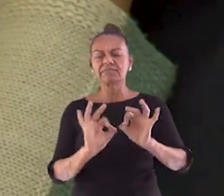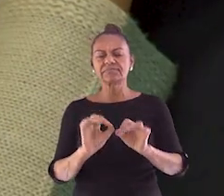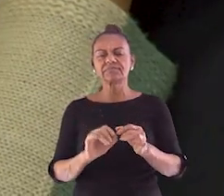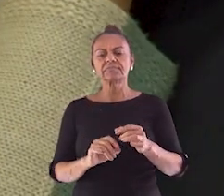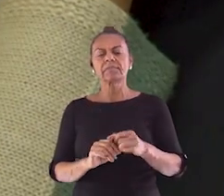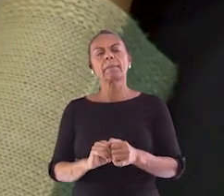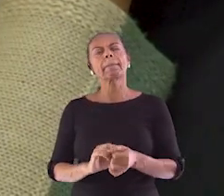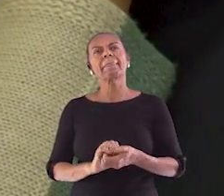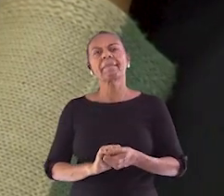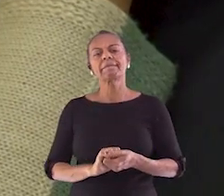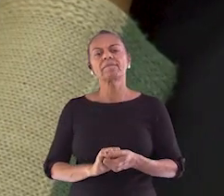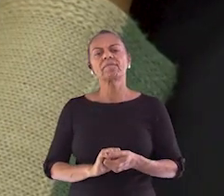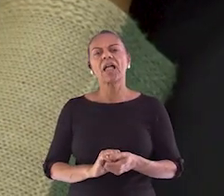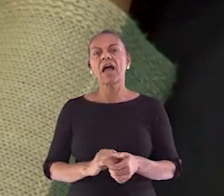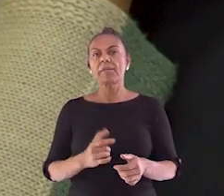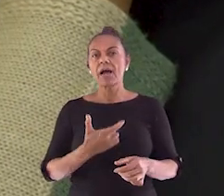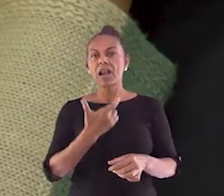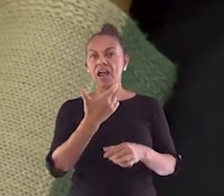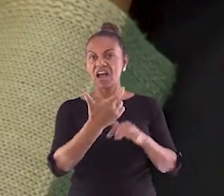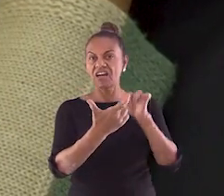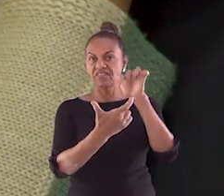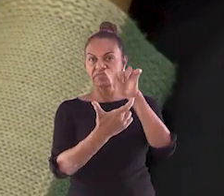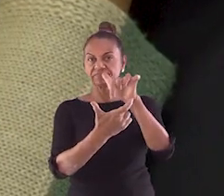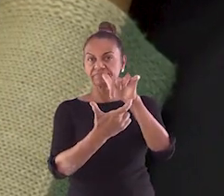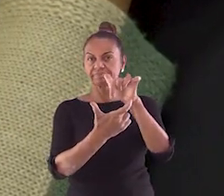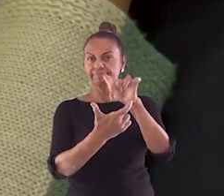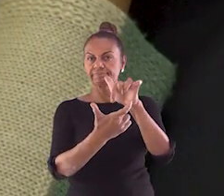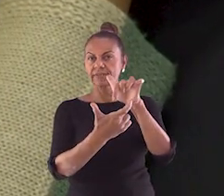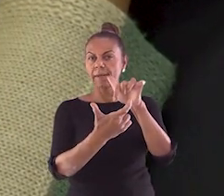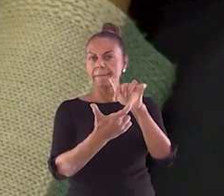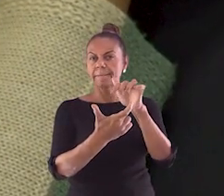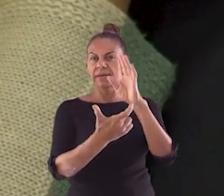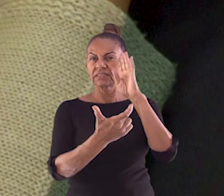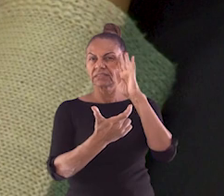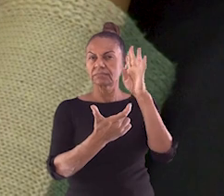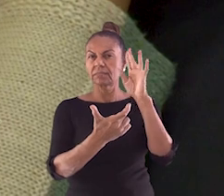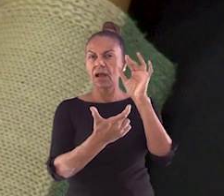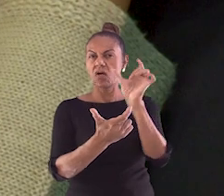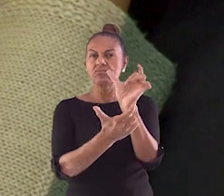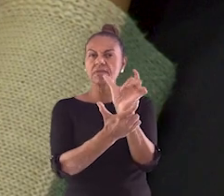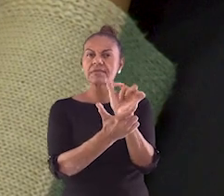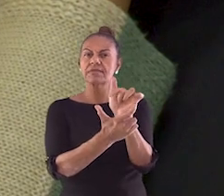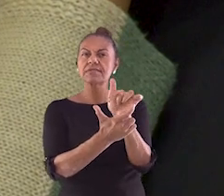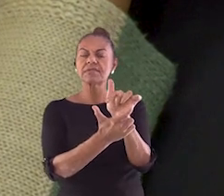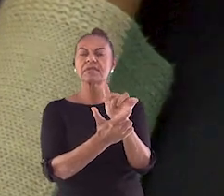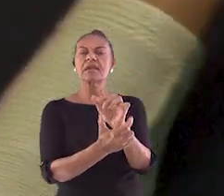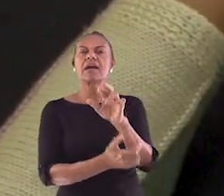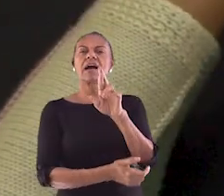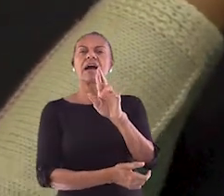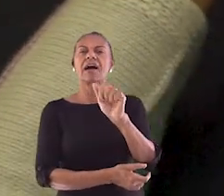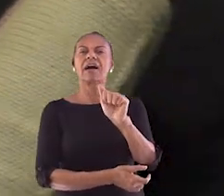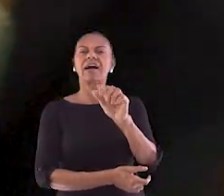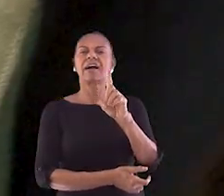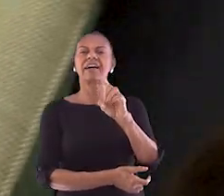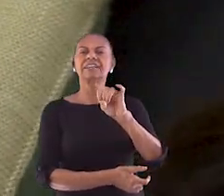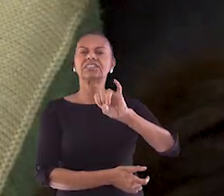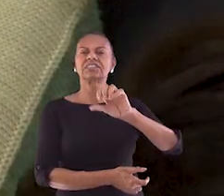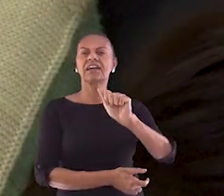palavra central do meu mapa mental vai ser radiação solar. Ok? Então eu vou estar escrevendo